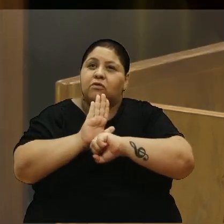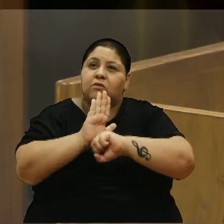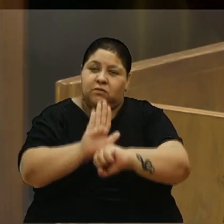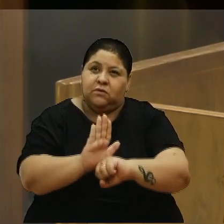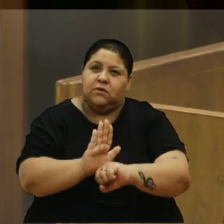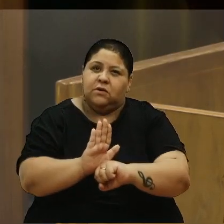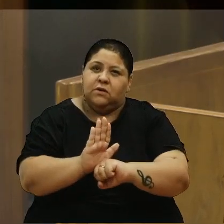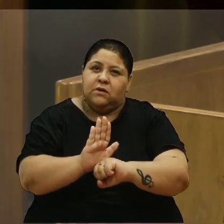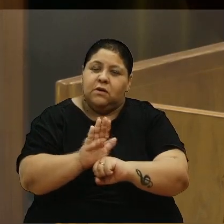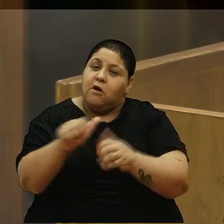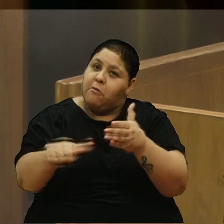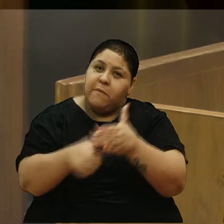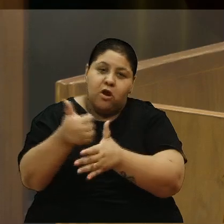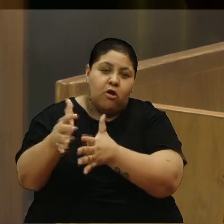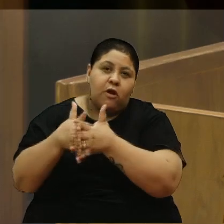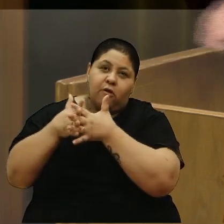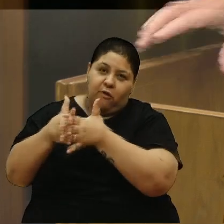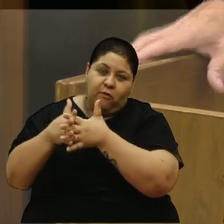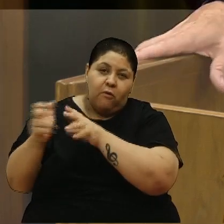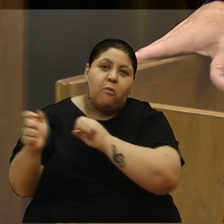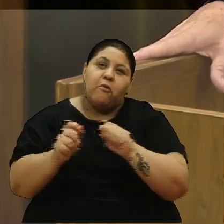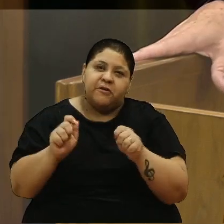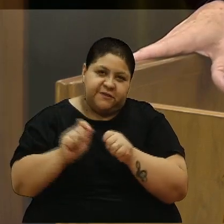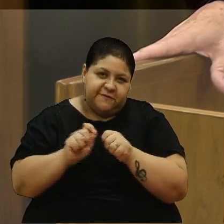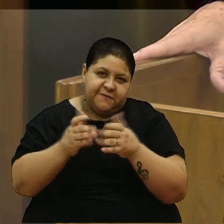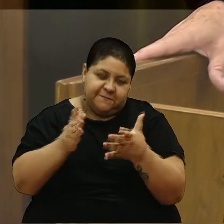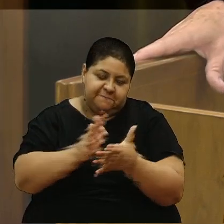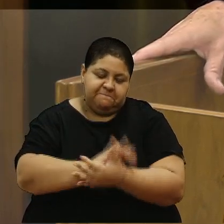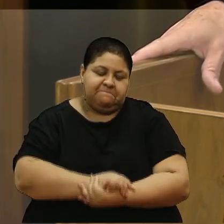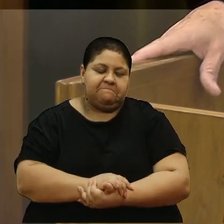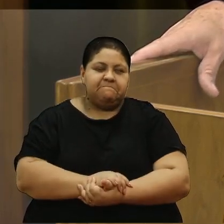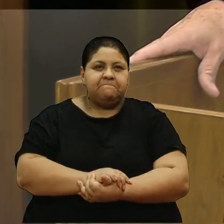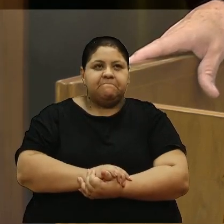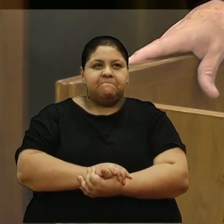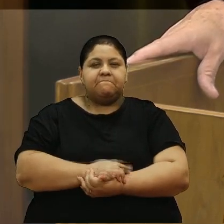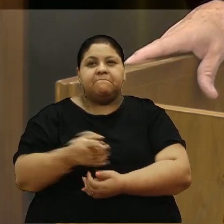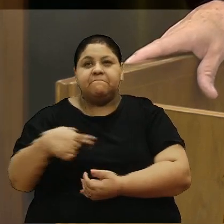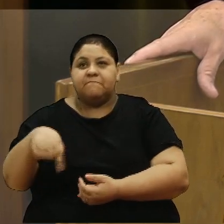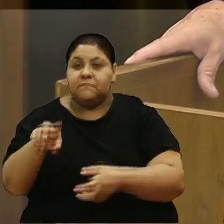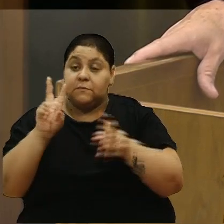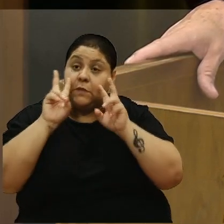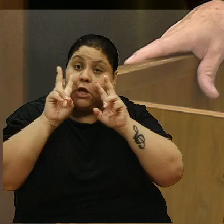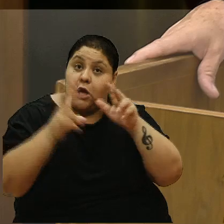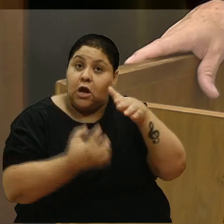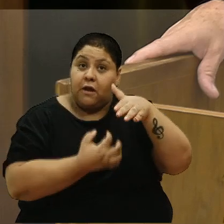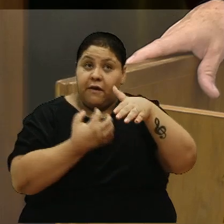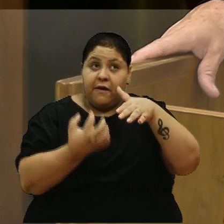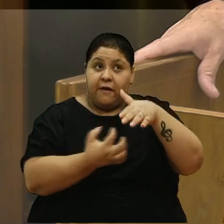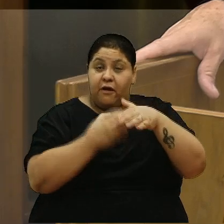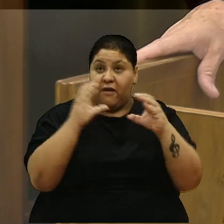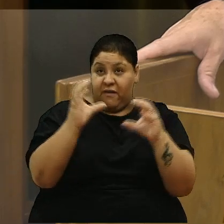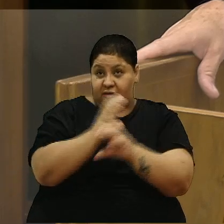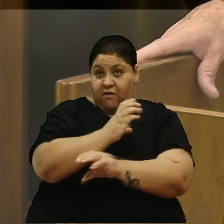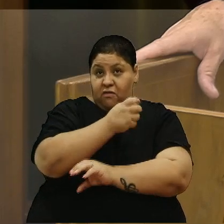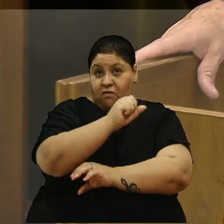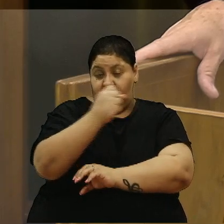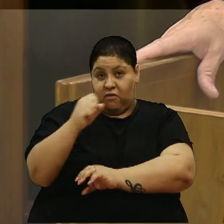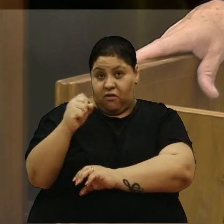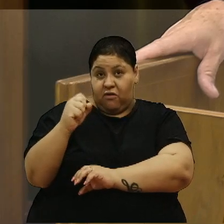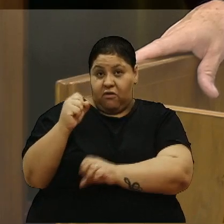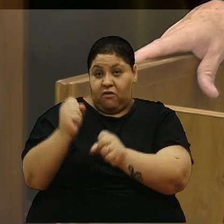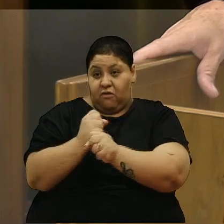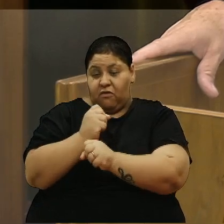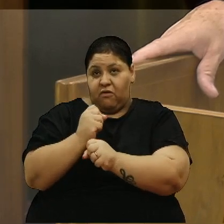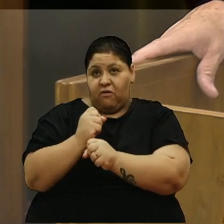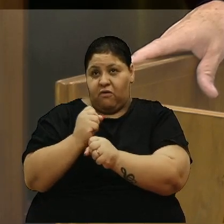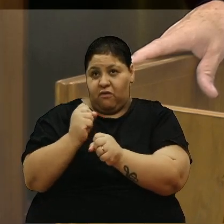as empresas, que a gente possa fazer isso, né? E quando nós vemos uma empresa completar 80 anos aqui em Caxias,